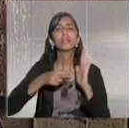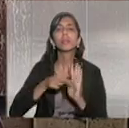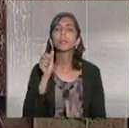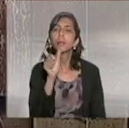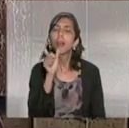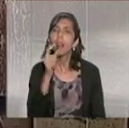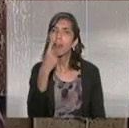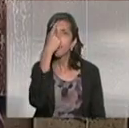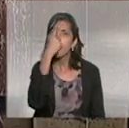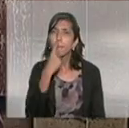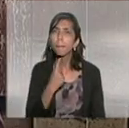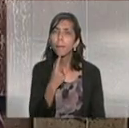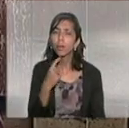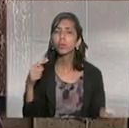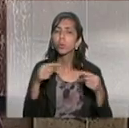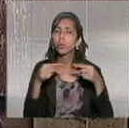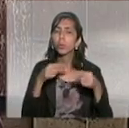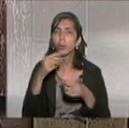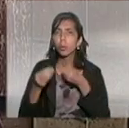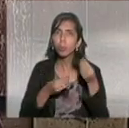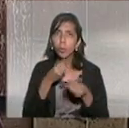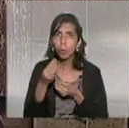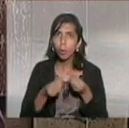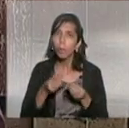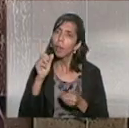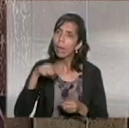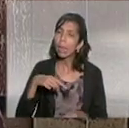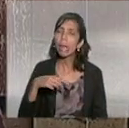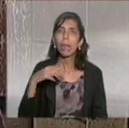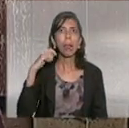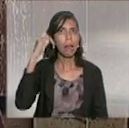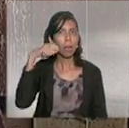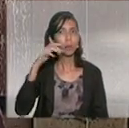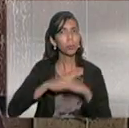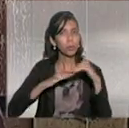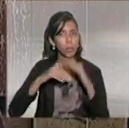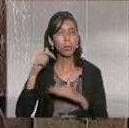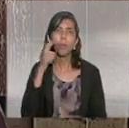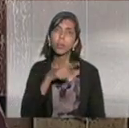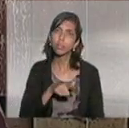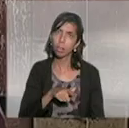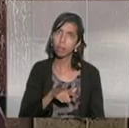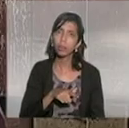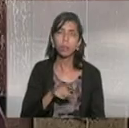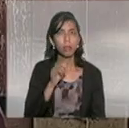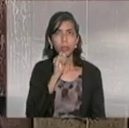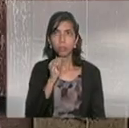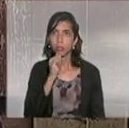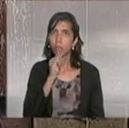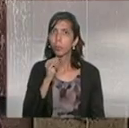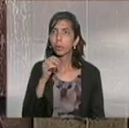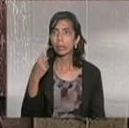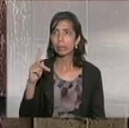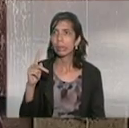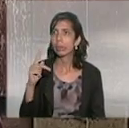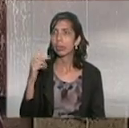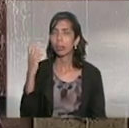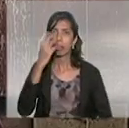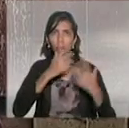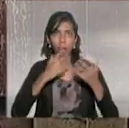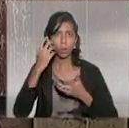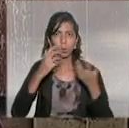que imagem aquilo está criando na cabeça do espectador. E isso só um bom ator consegue fazer. No Tudo Nada, por exemplo, a gente não tinha